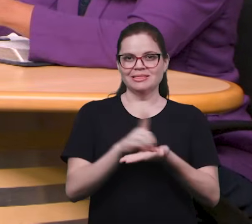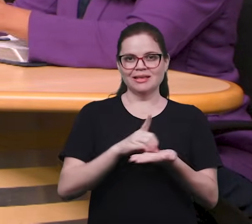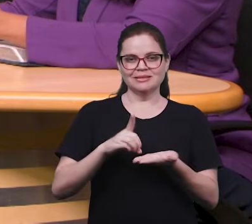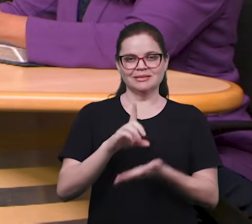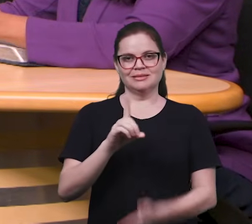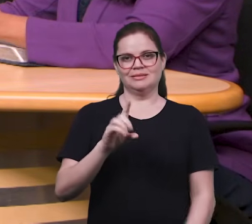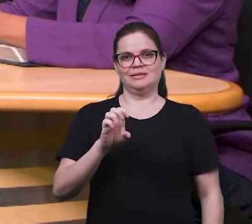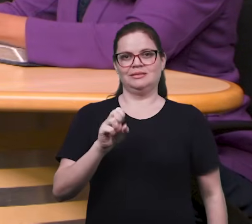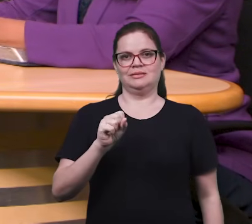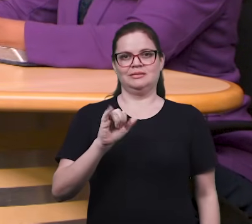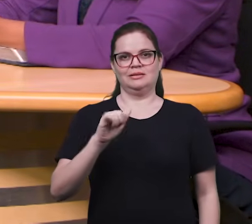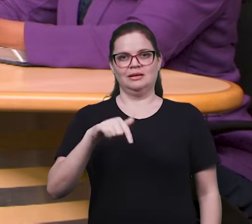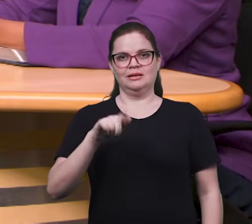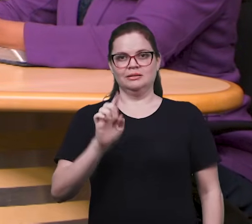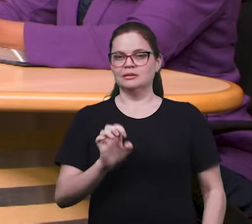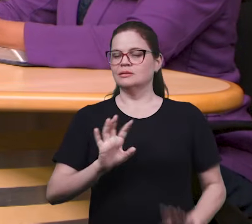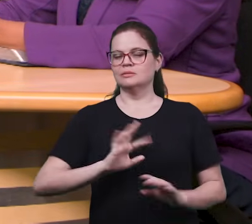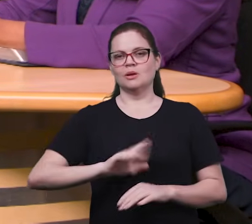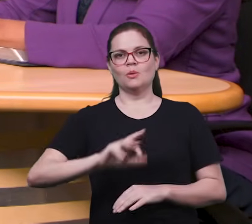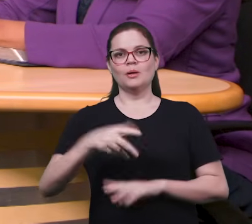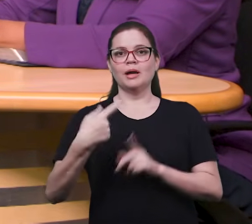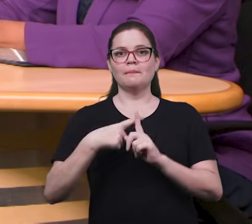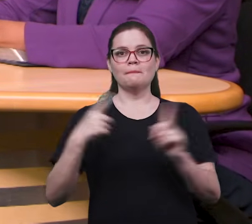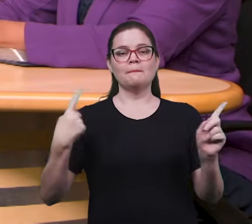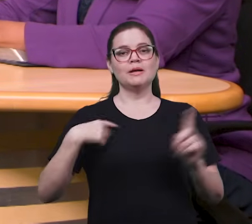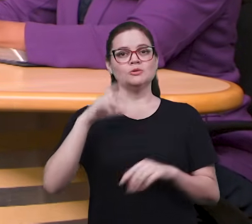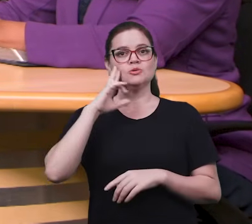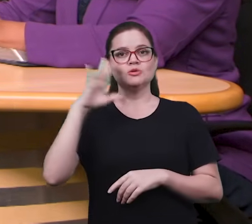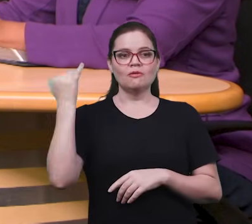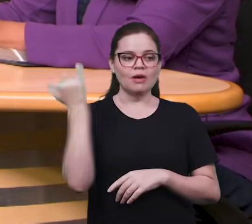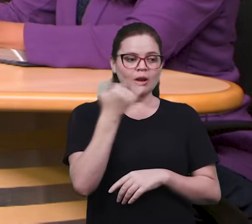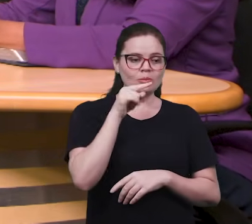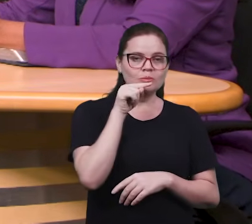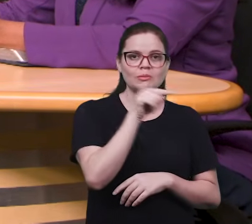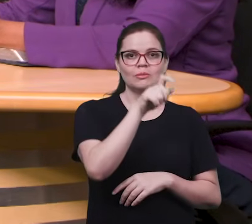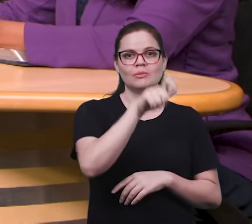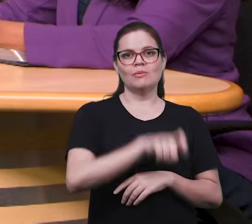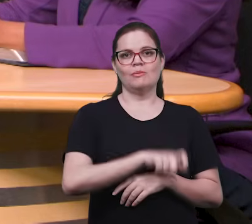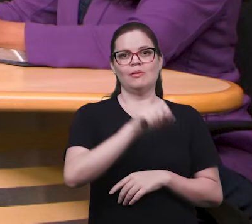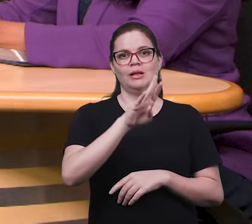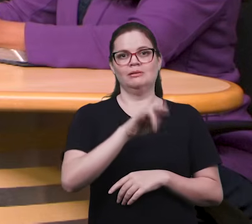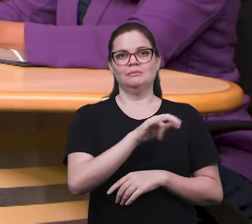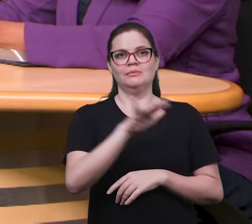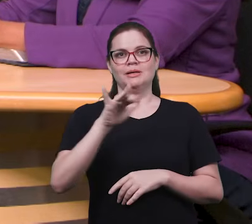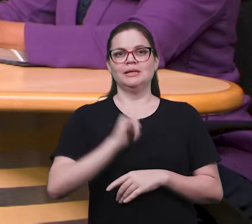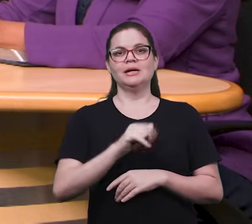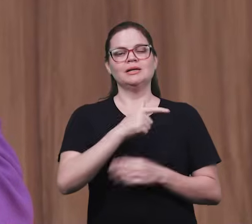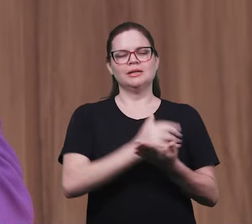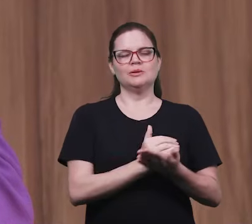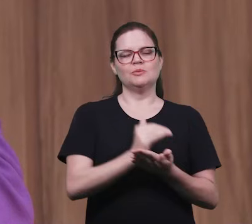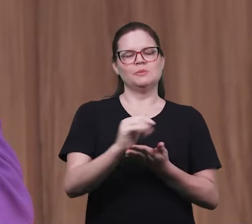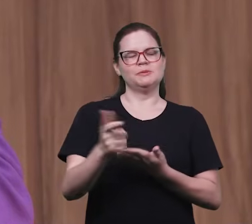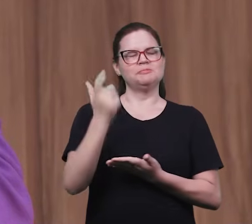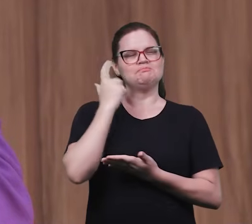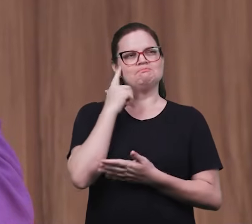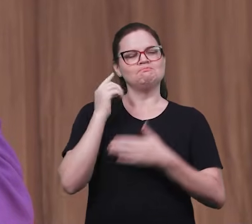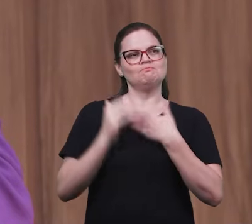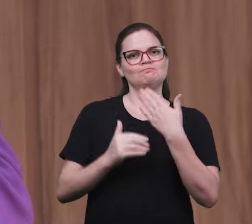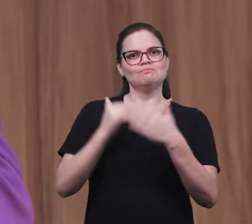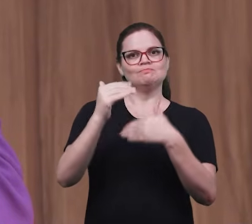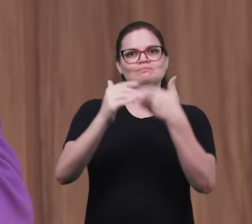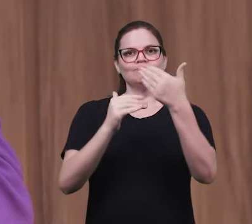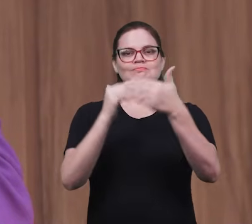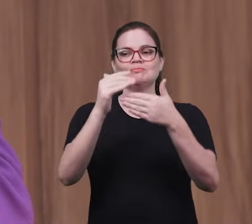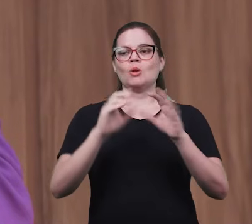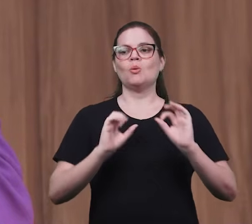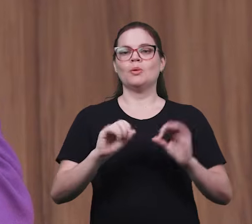mas naquilo que o Senhor colocou em seu coração, ela começou a desenvolver essa revista, e